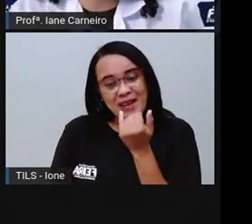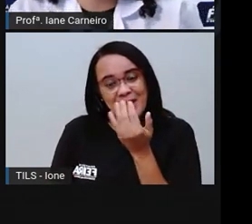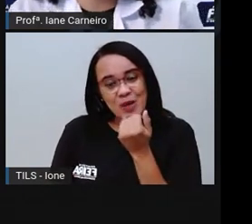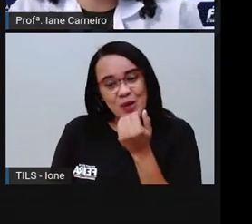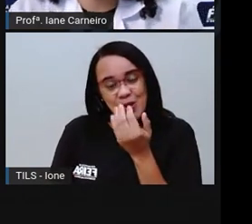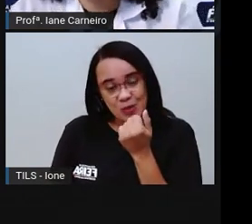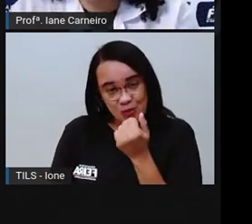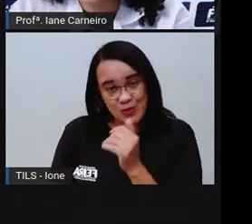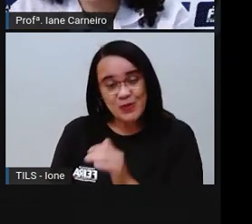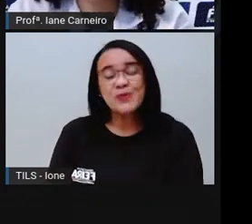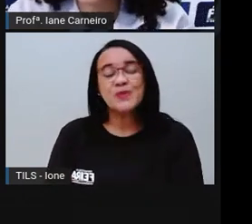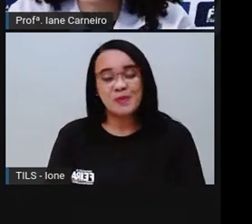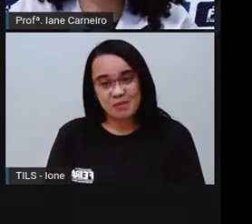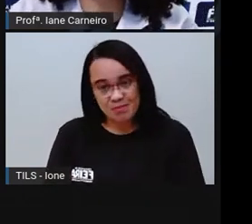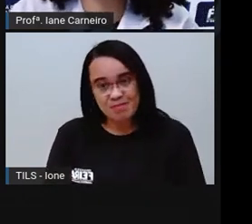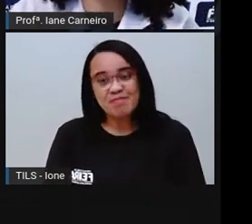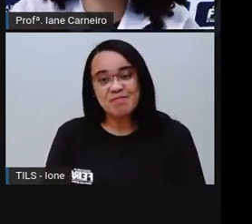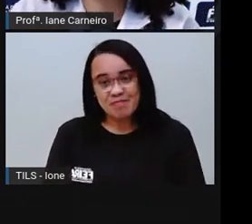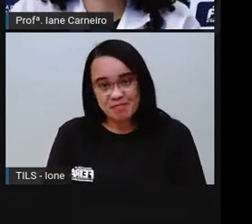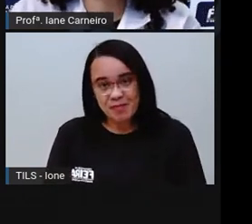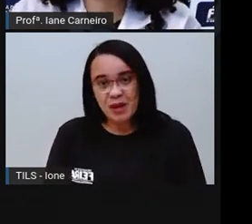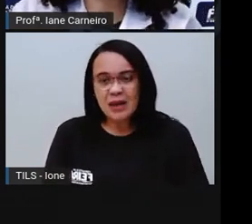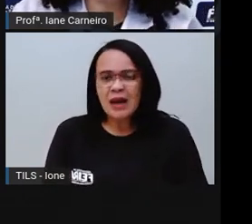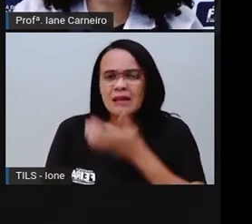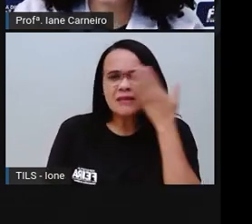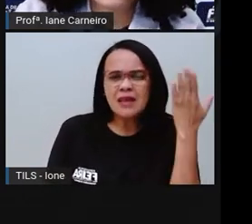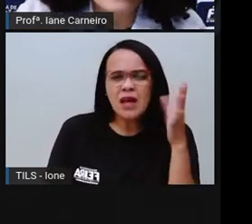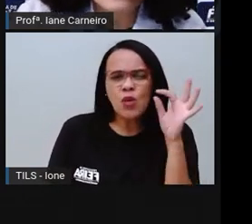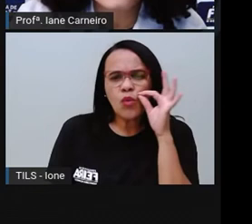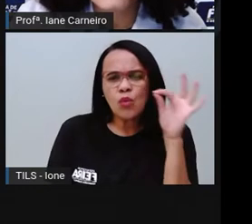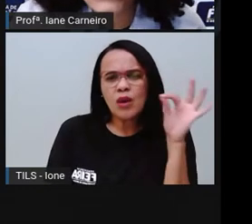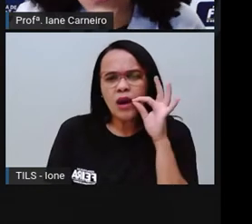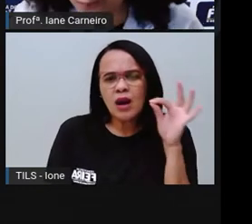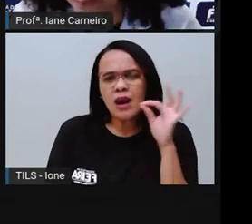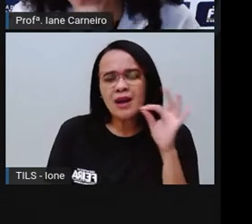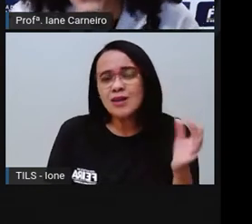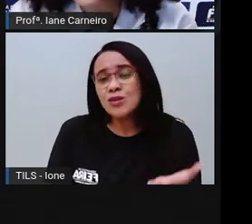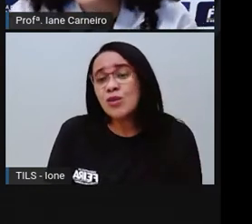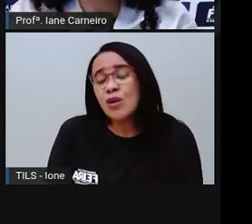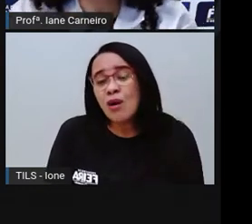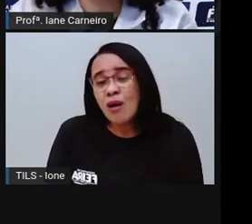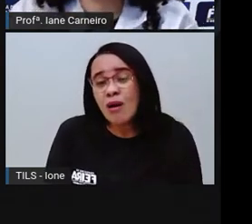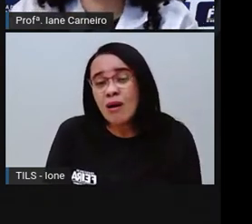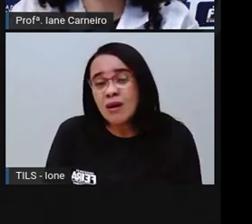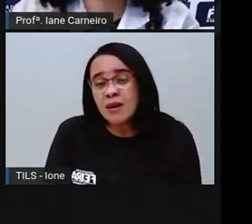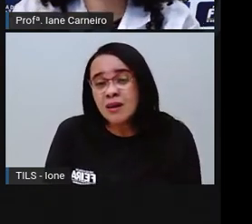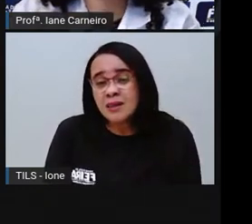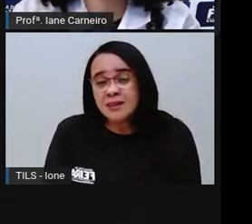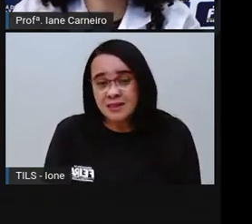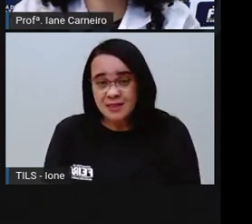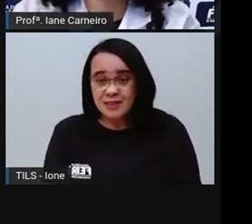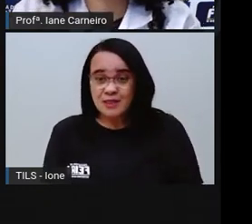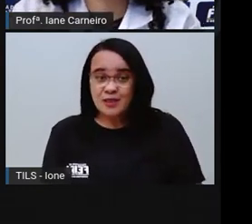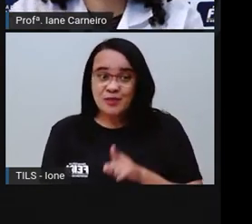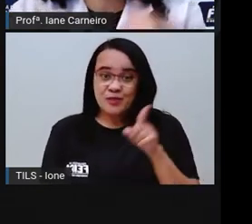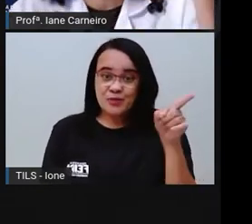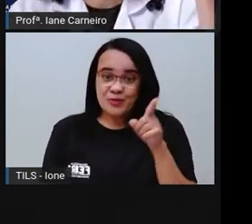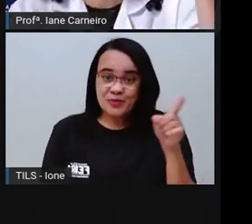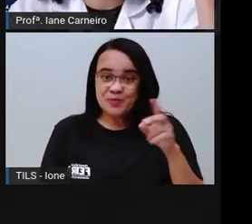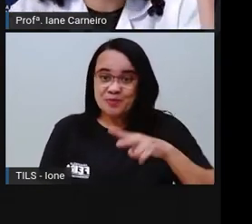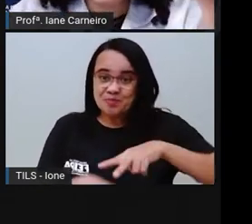meu gato comeu cadê o gato só foi para